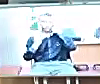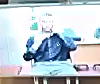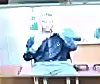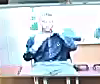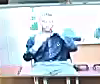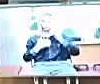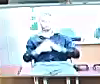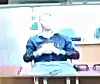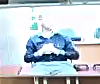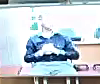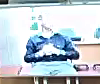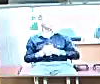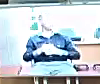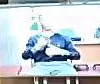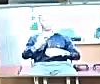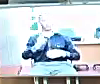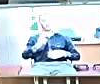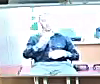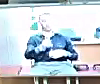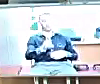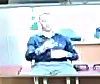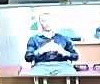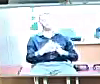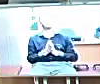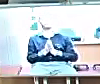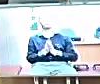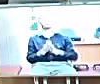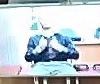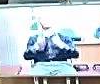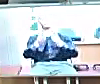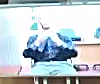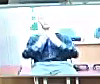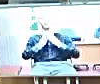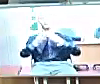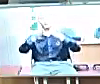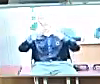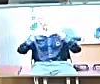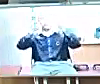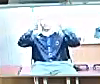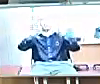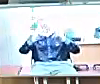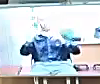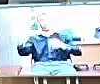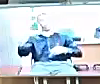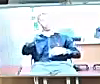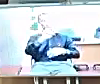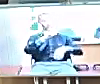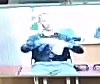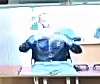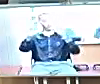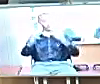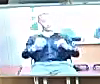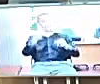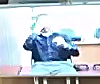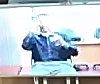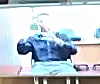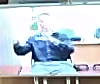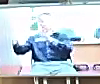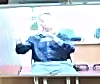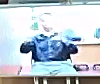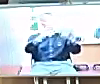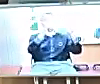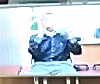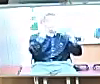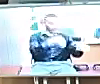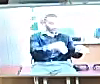pode responder ea gente pede às pessoas para chegar no horário correto porque começa quando as pessoas chegam viu gente toda a manhã